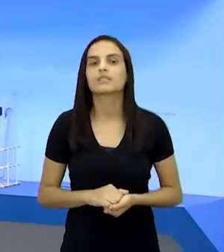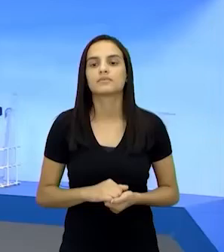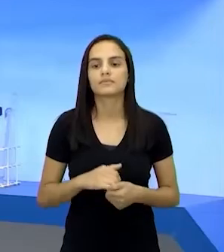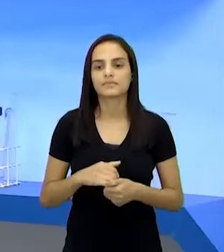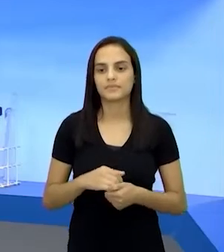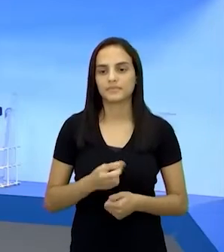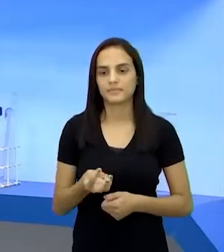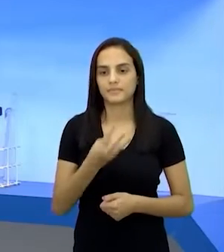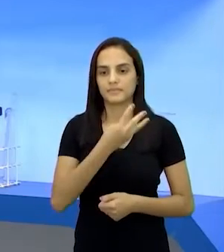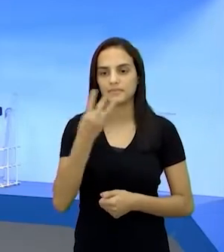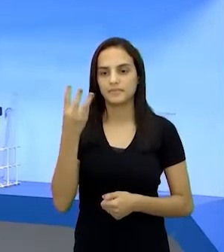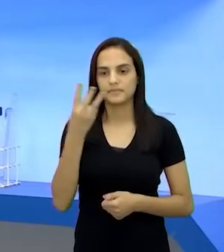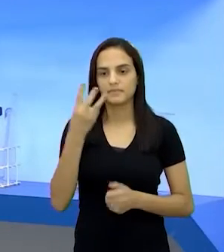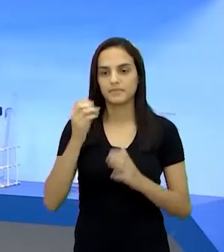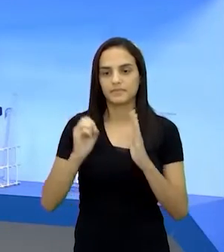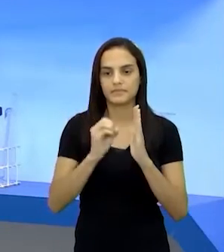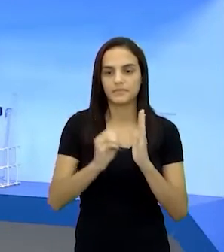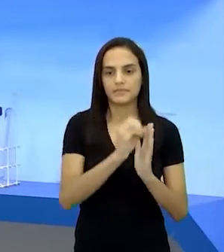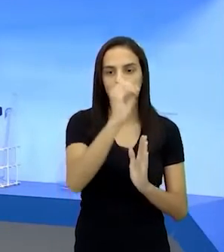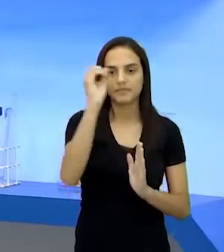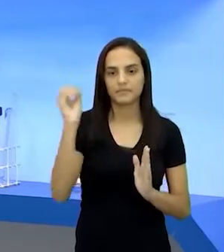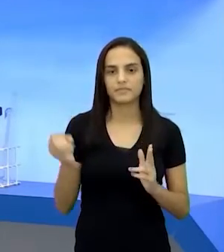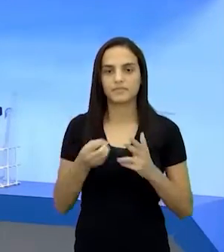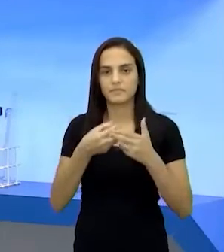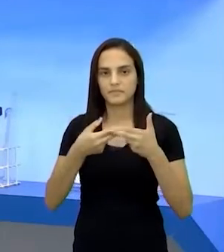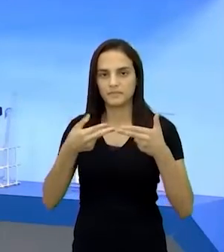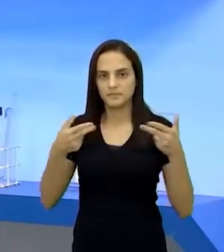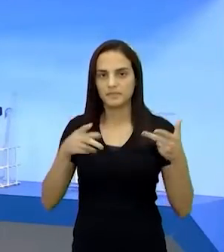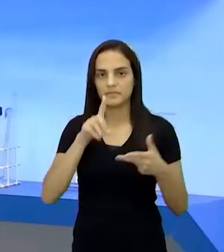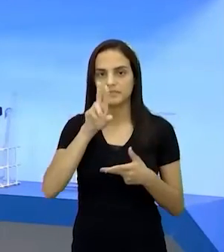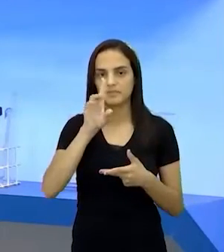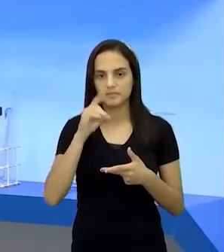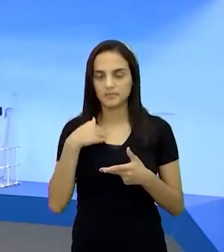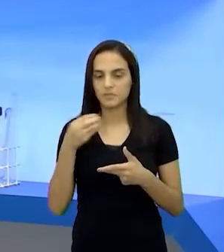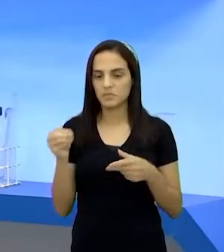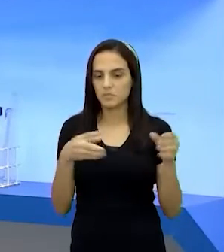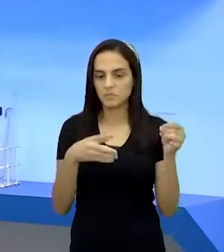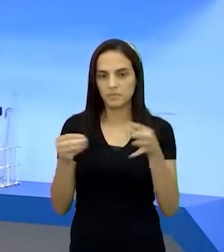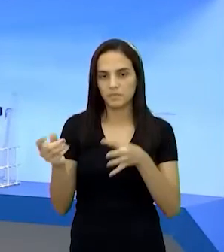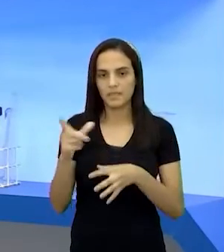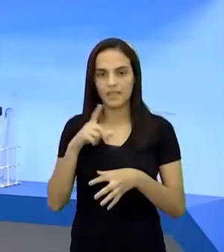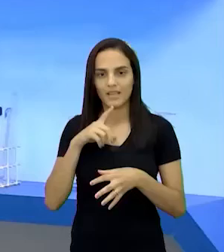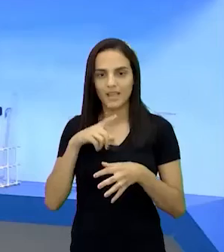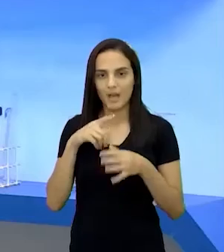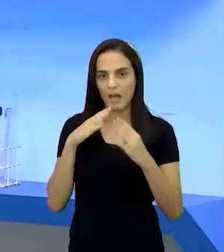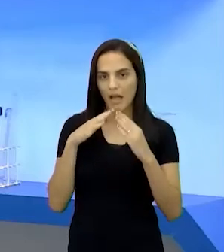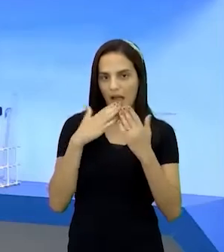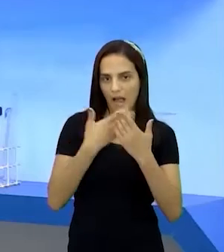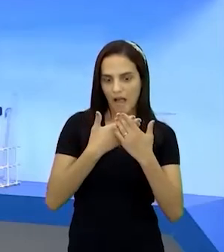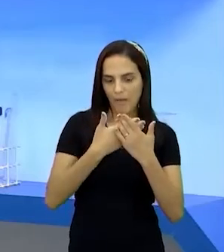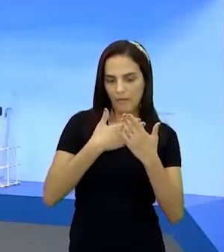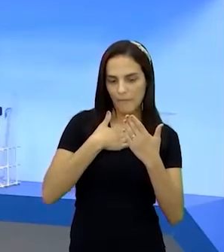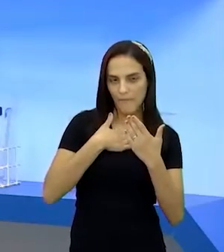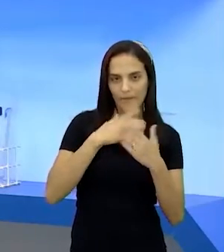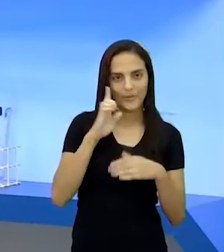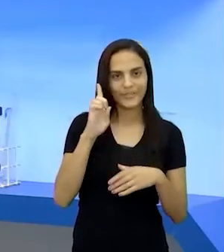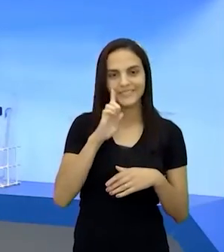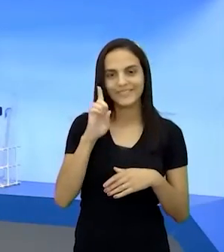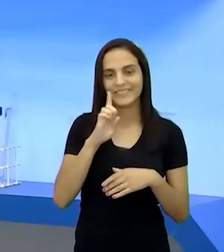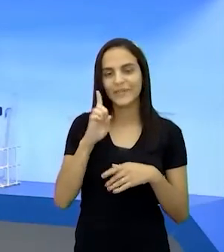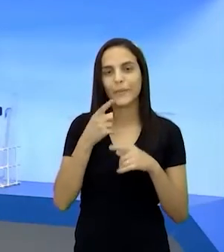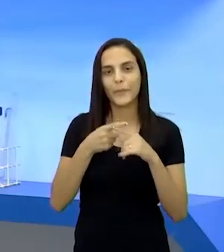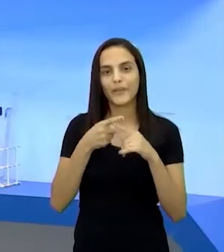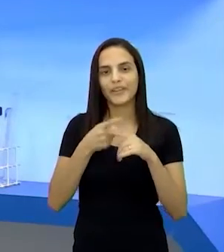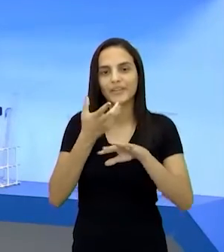terceira temporada do Centro de Mídias com várias novidades, muitas novidades. E eu estou numa aula que nem é minha, de um componente que nem é meu, porque